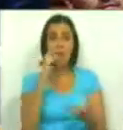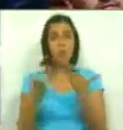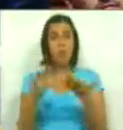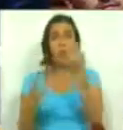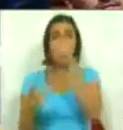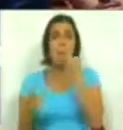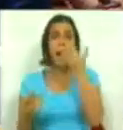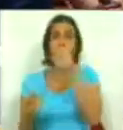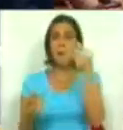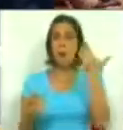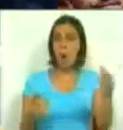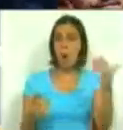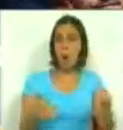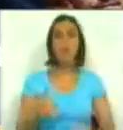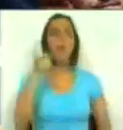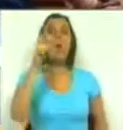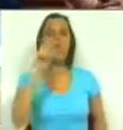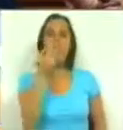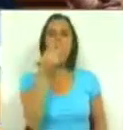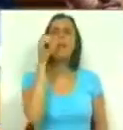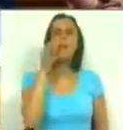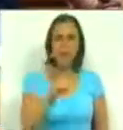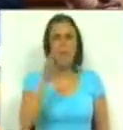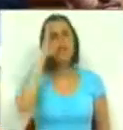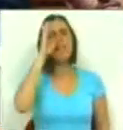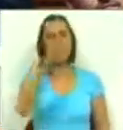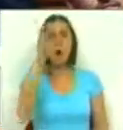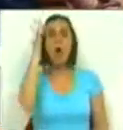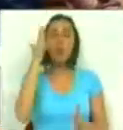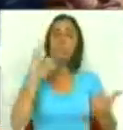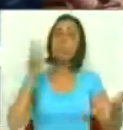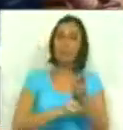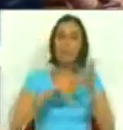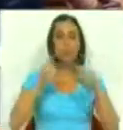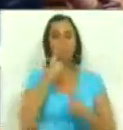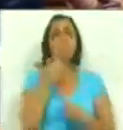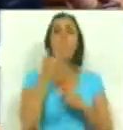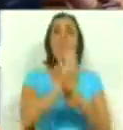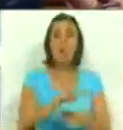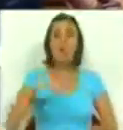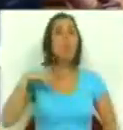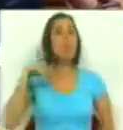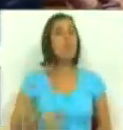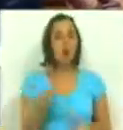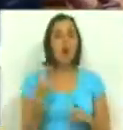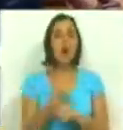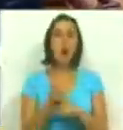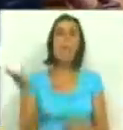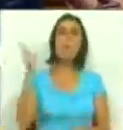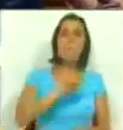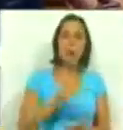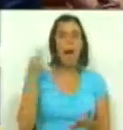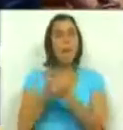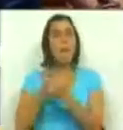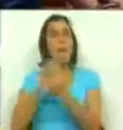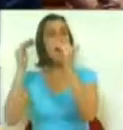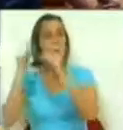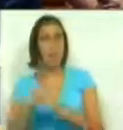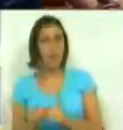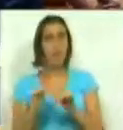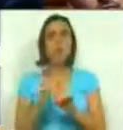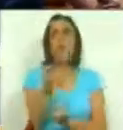que em maio de 2011? O Bloco e o PCP sabem que os números reais mostram que os portugueses estão a comprar mais e a pagar